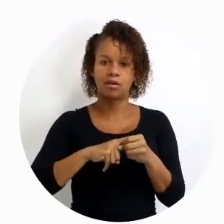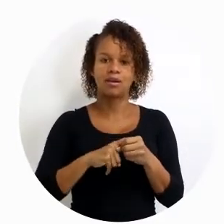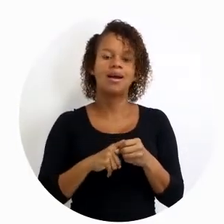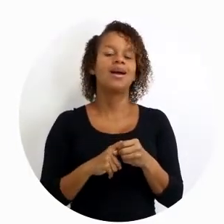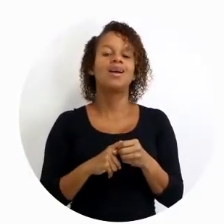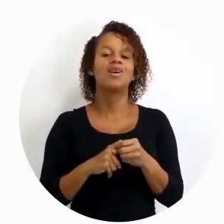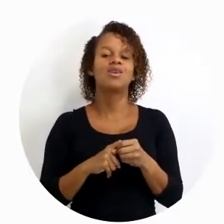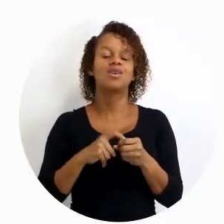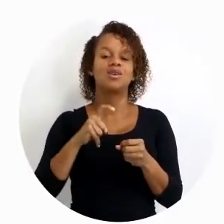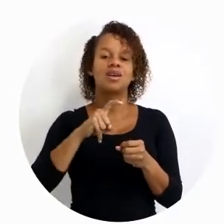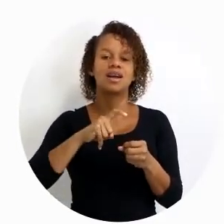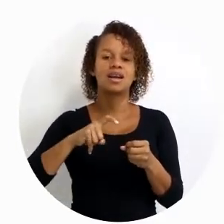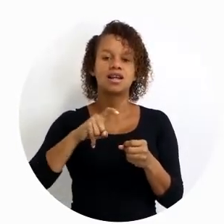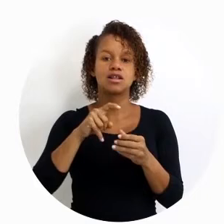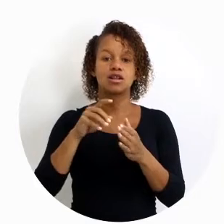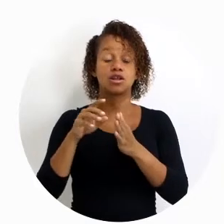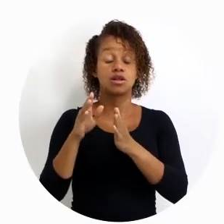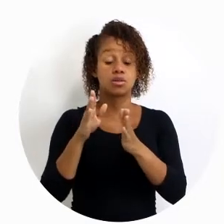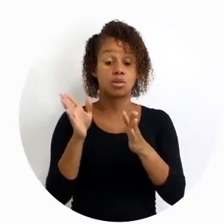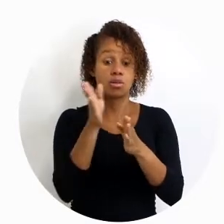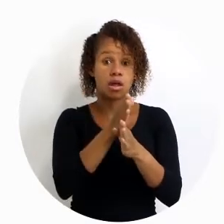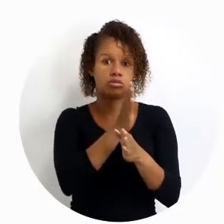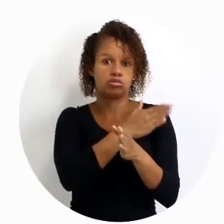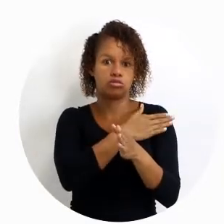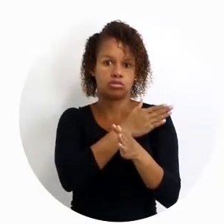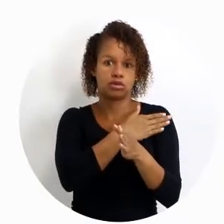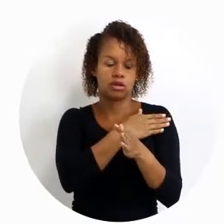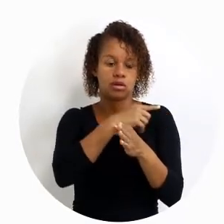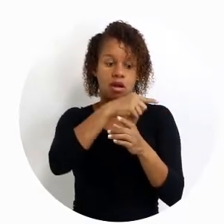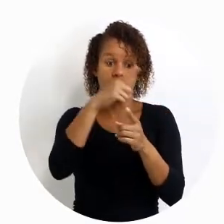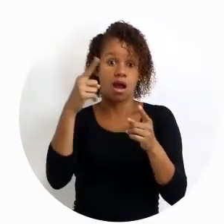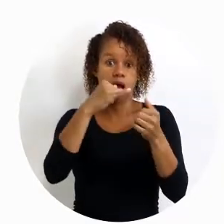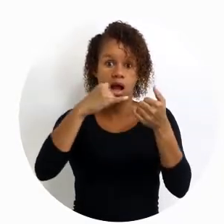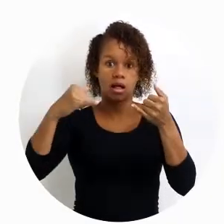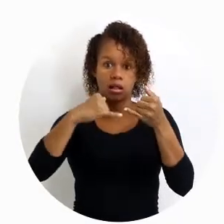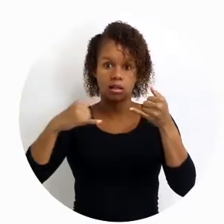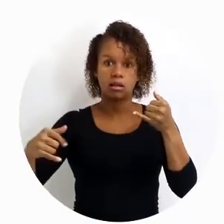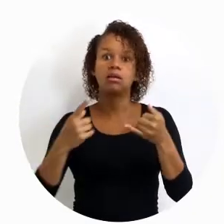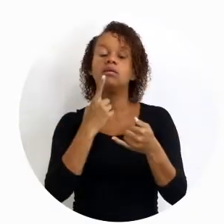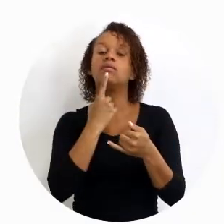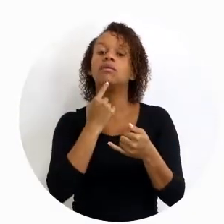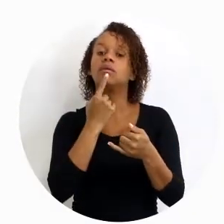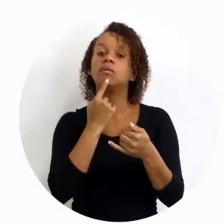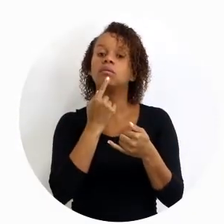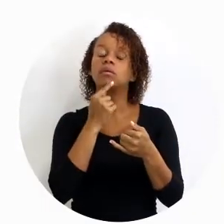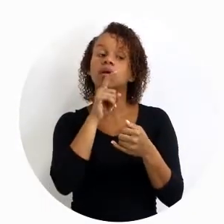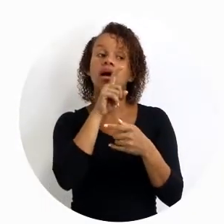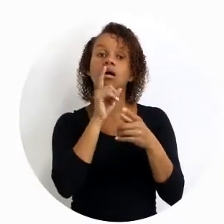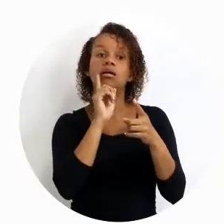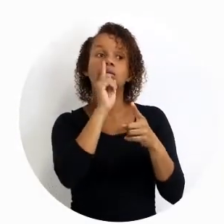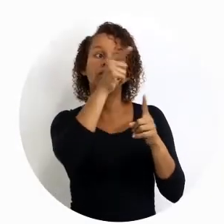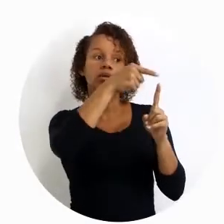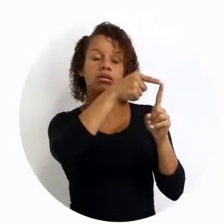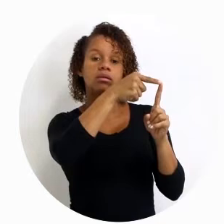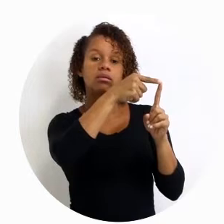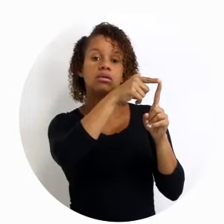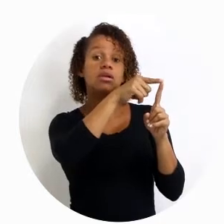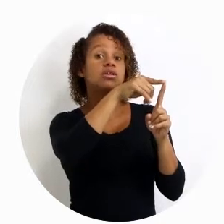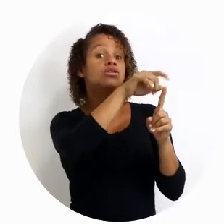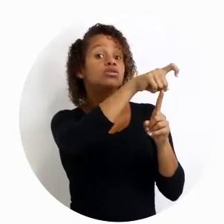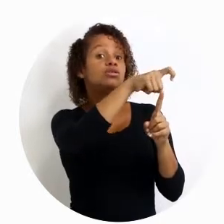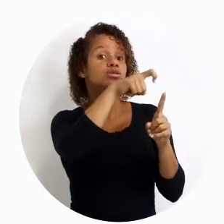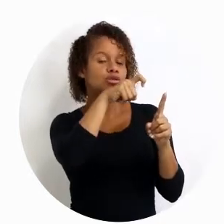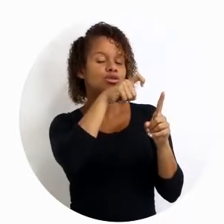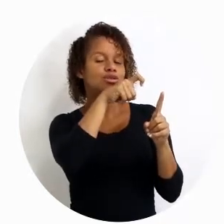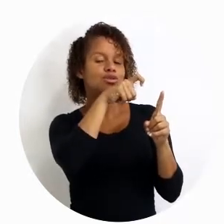voltar colocando o mouse para o lado esquerdo e a linha está vermelha, indicando que está no eixo